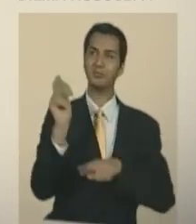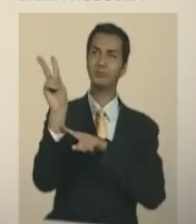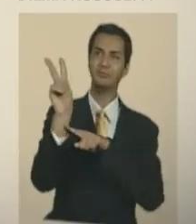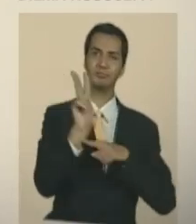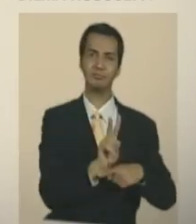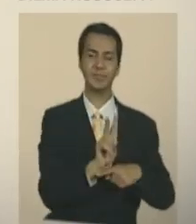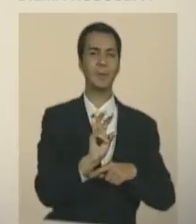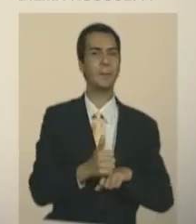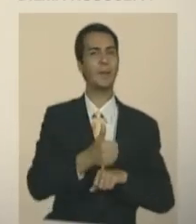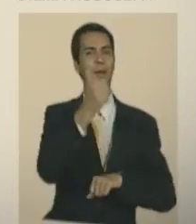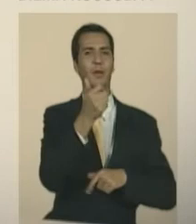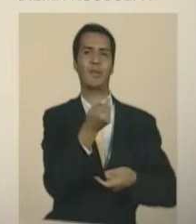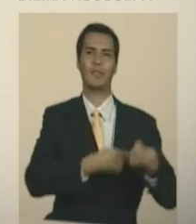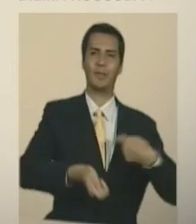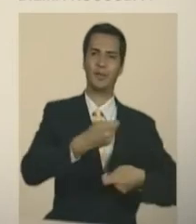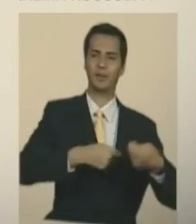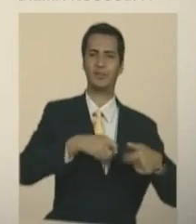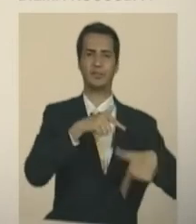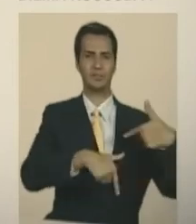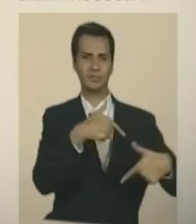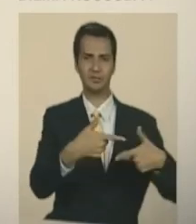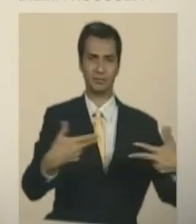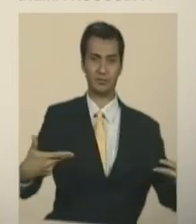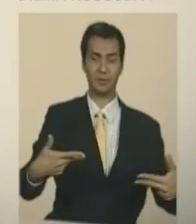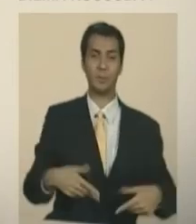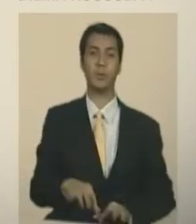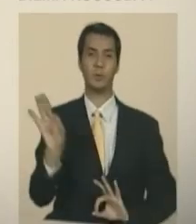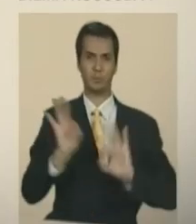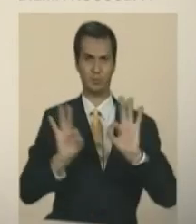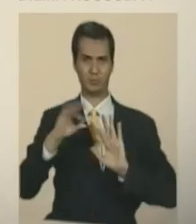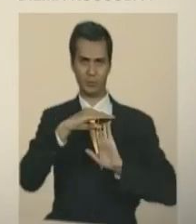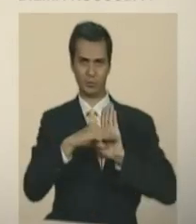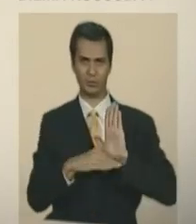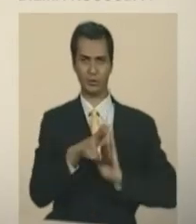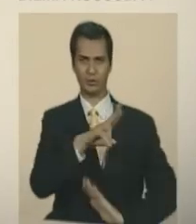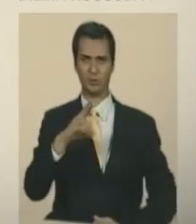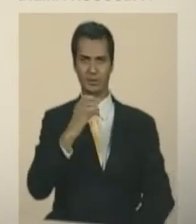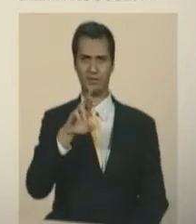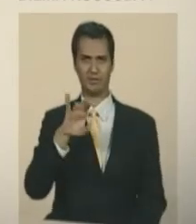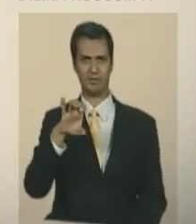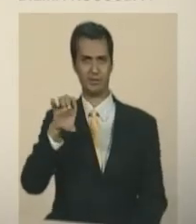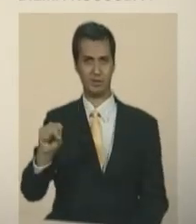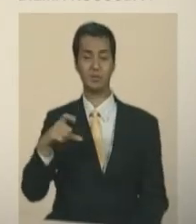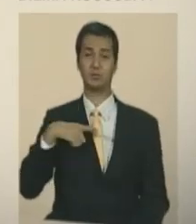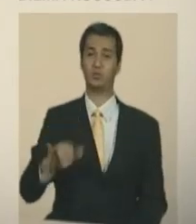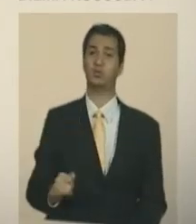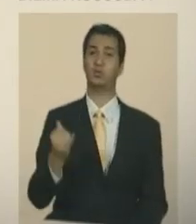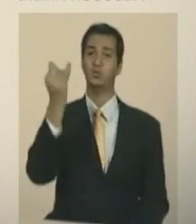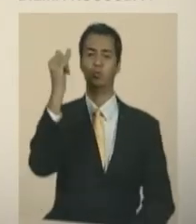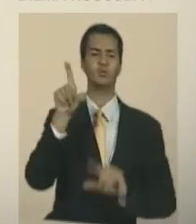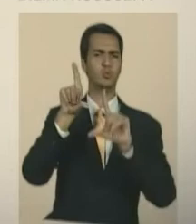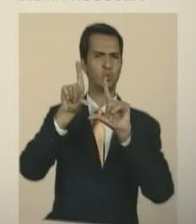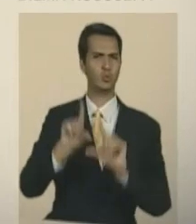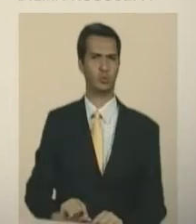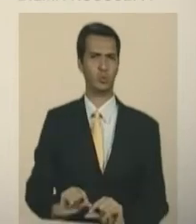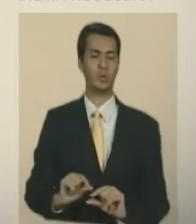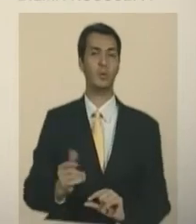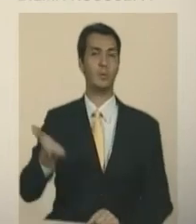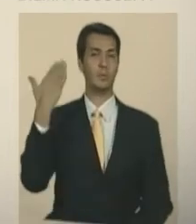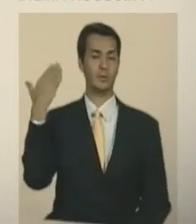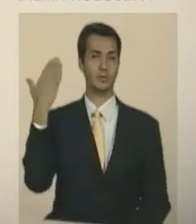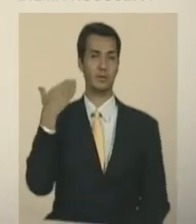realizar melhores negócios com crescer nós reduzimos drasticamente os juros cobrados eles